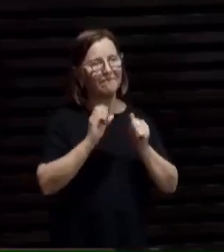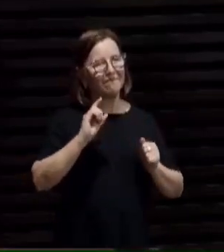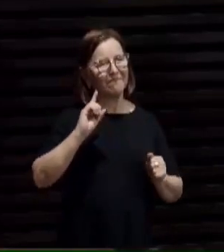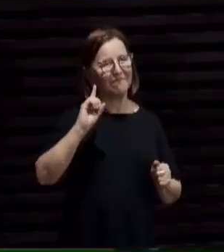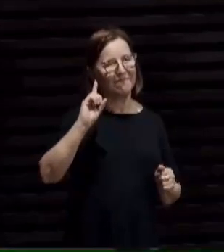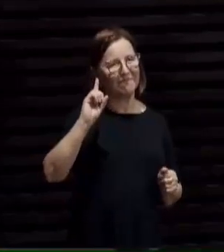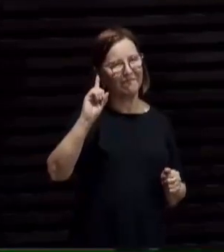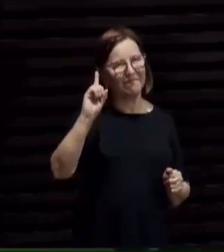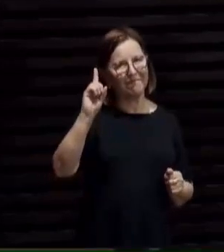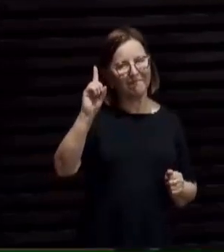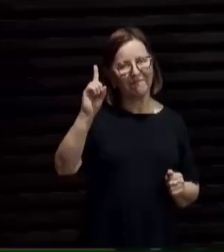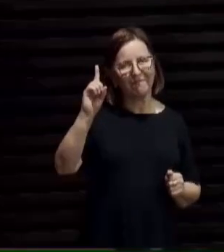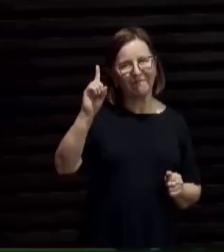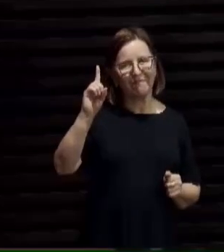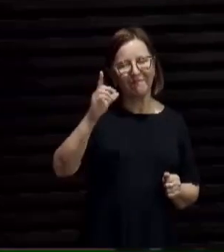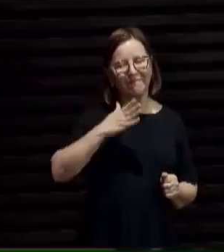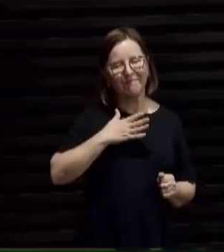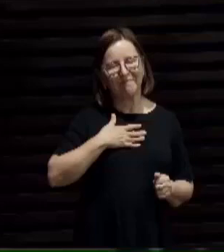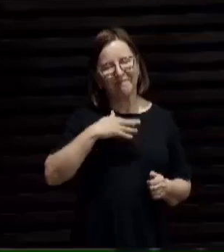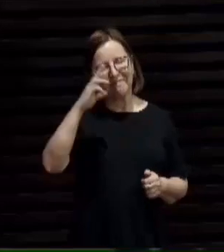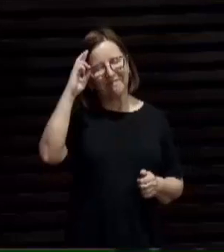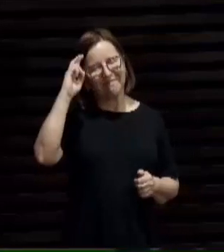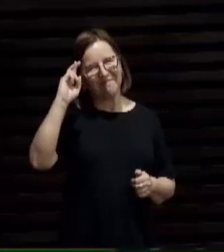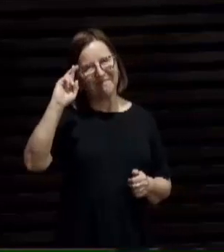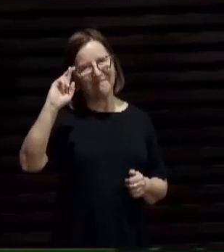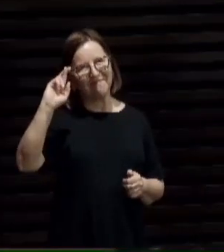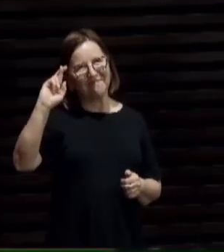guardado, meu